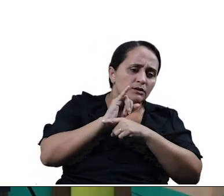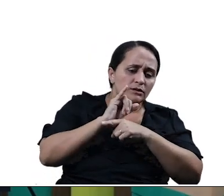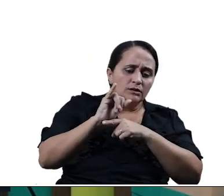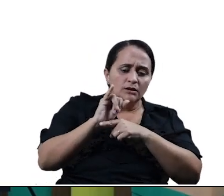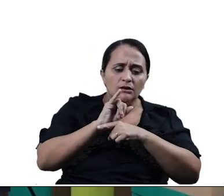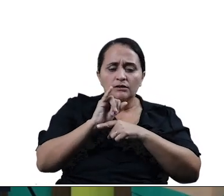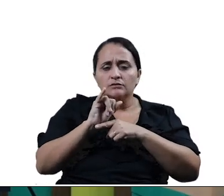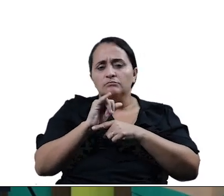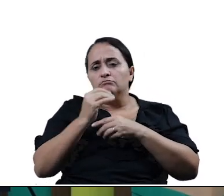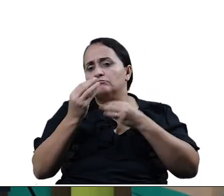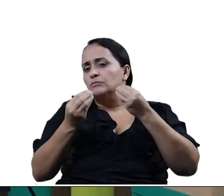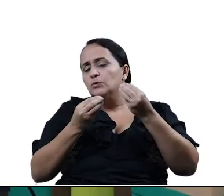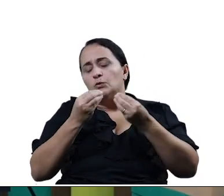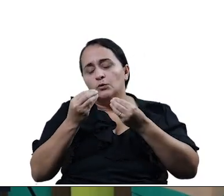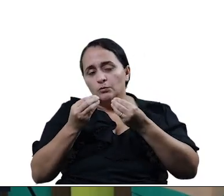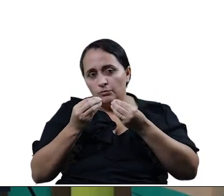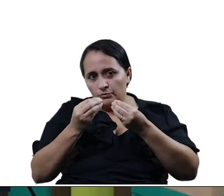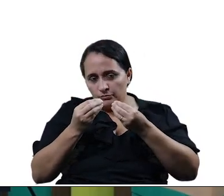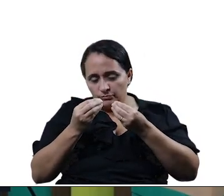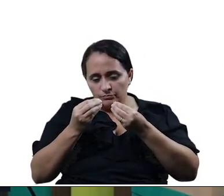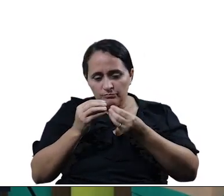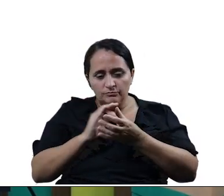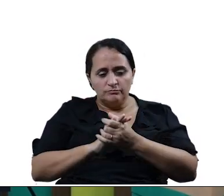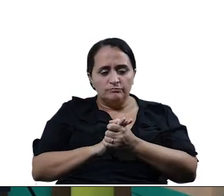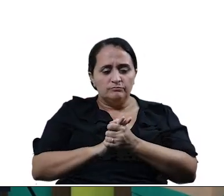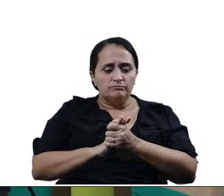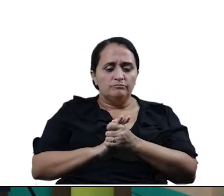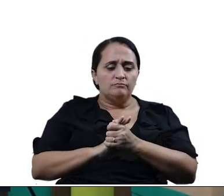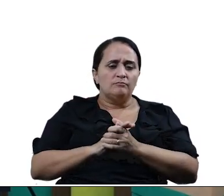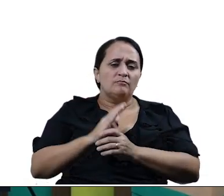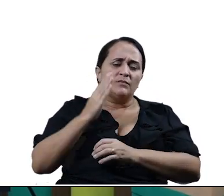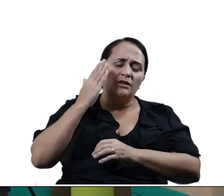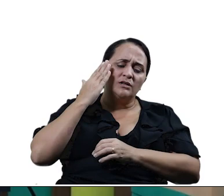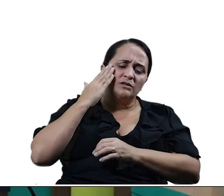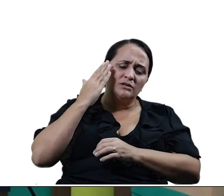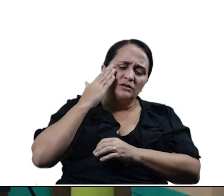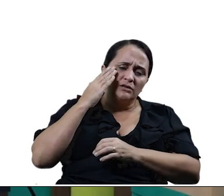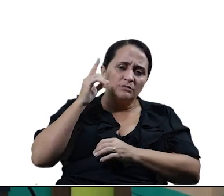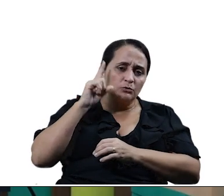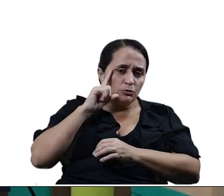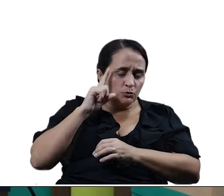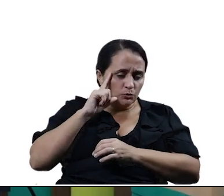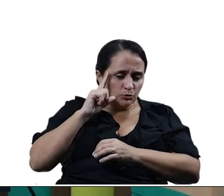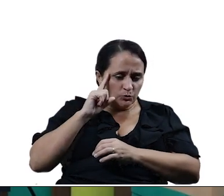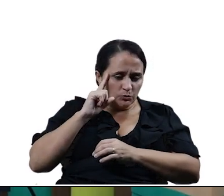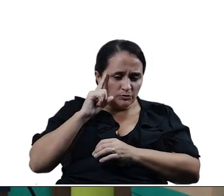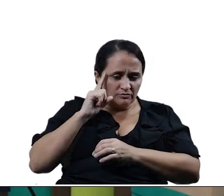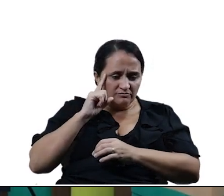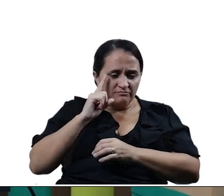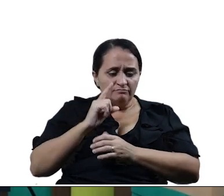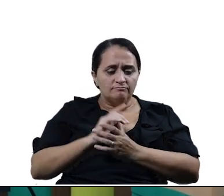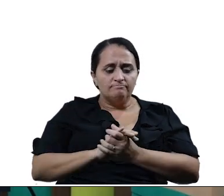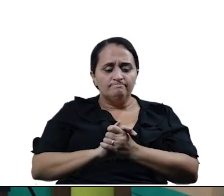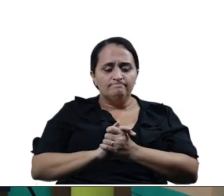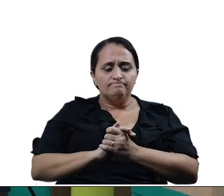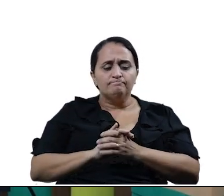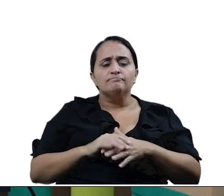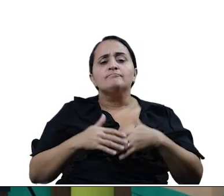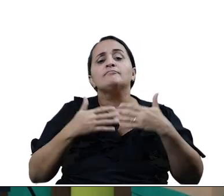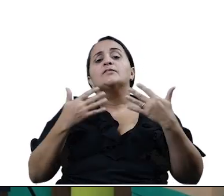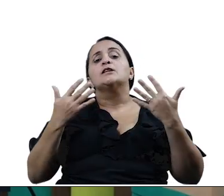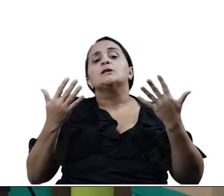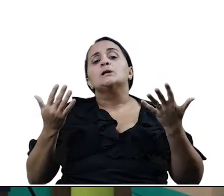para a gente resolver os problemas? Haja como se você fosse fazer no dia a dia. E aí, já é